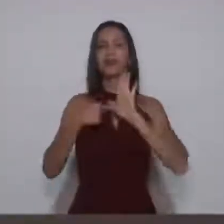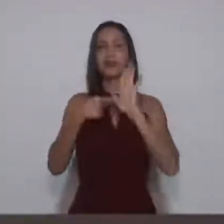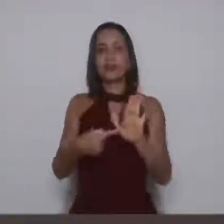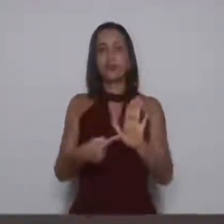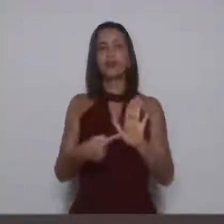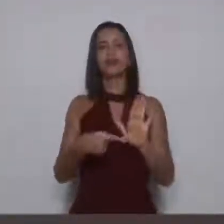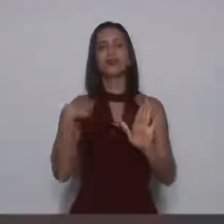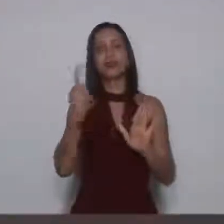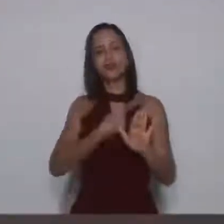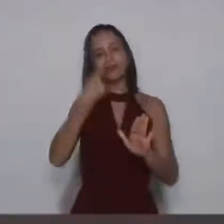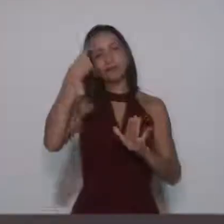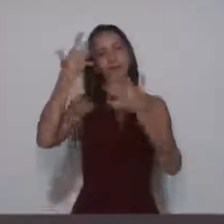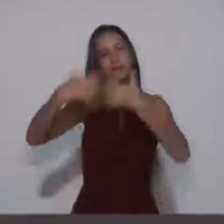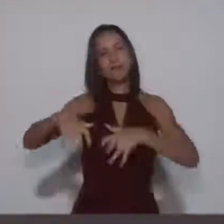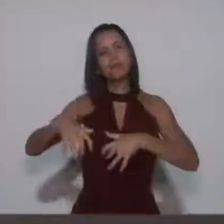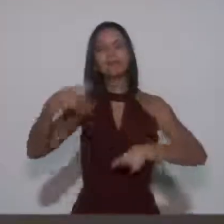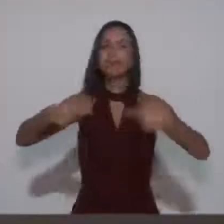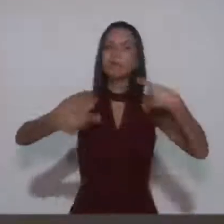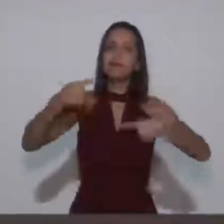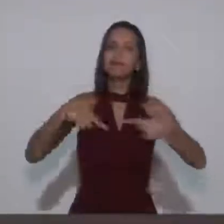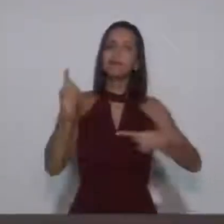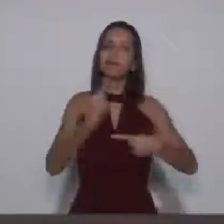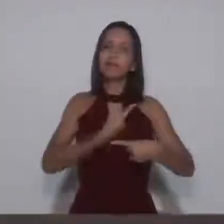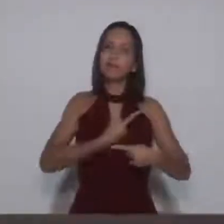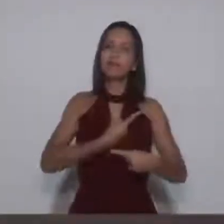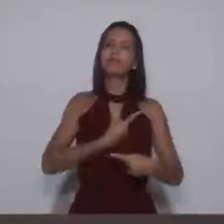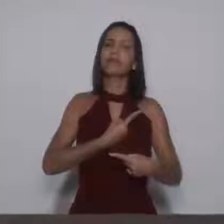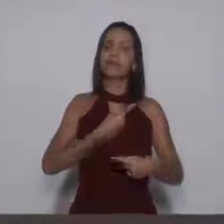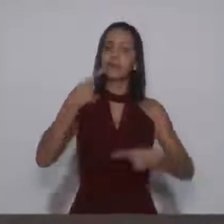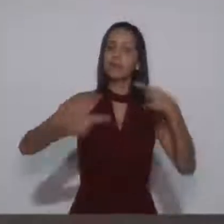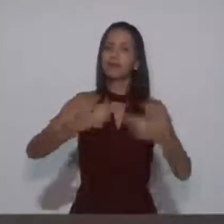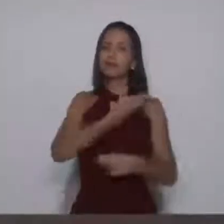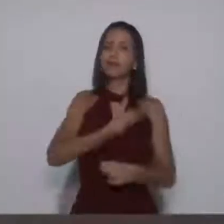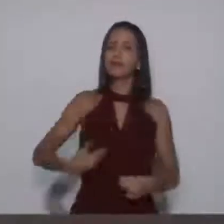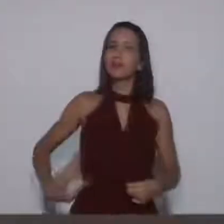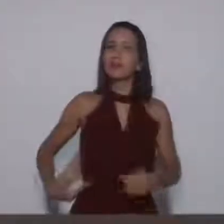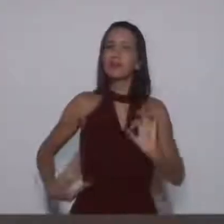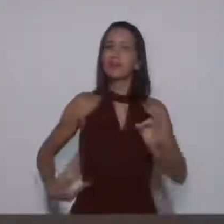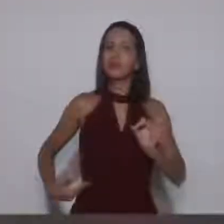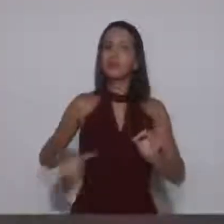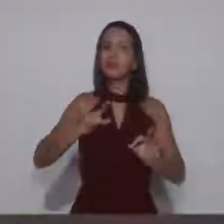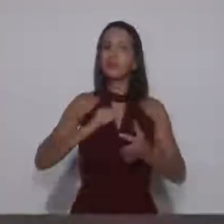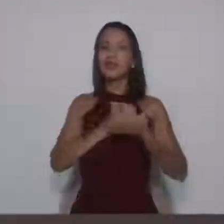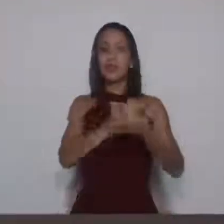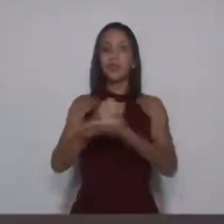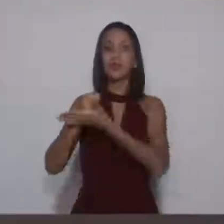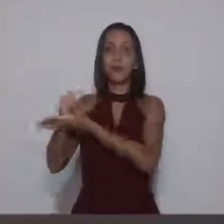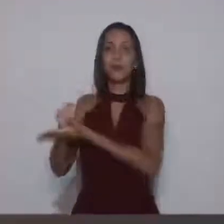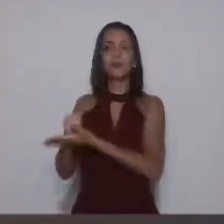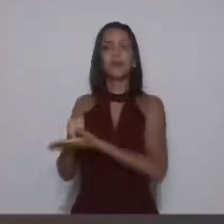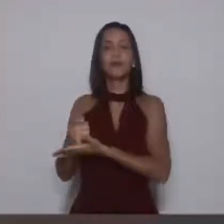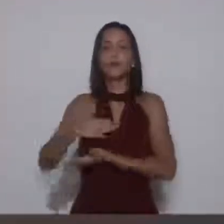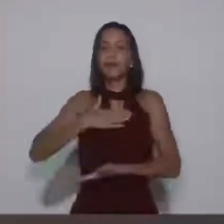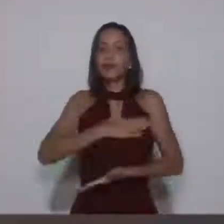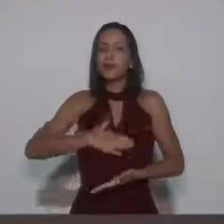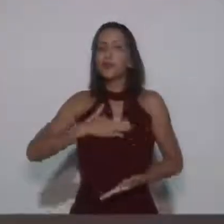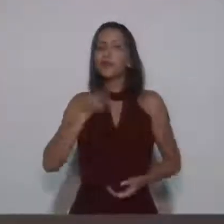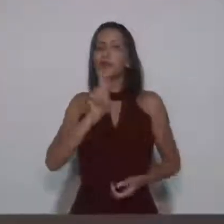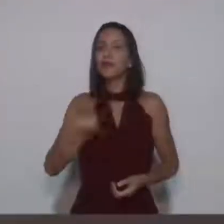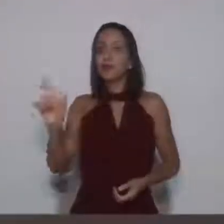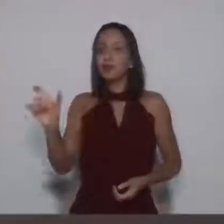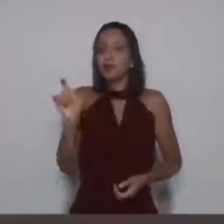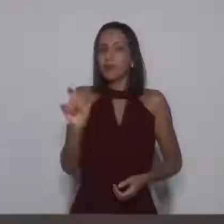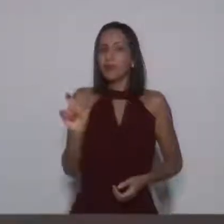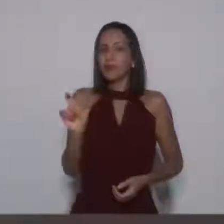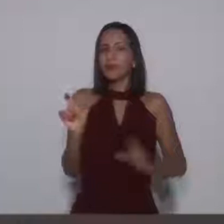trazer para que nós possamos discutir, para que a gente tenha políticas públicas de fato que tragam benefício. Eu gosto sempre de usar uma palavra que ela é